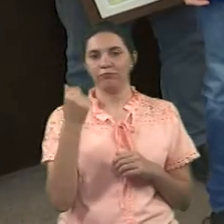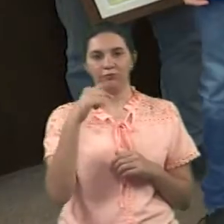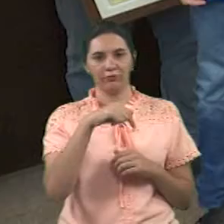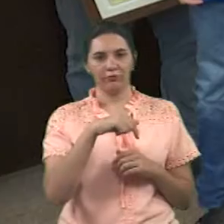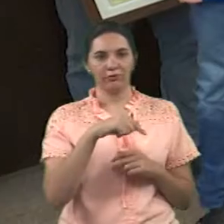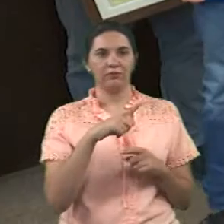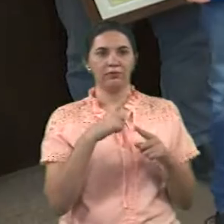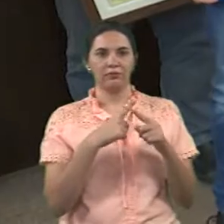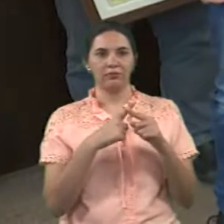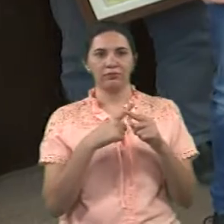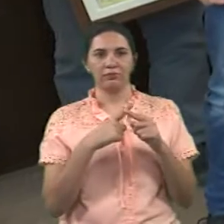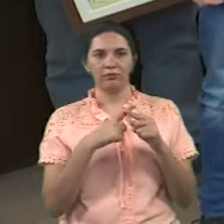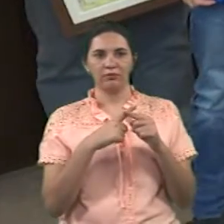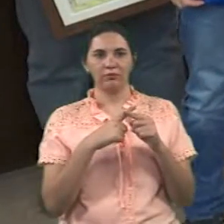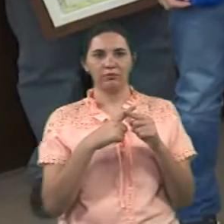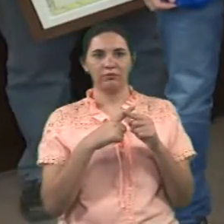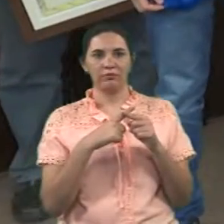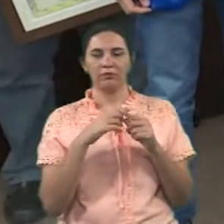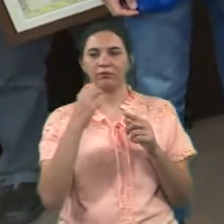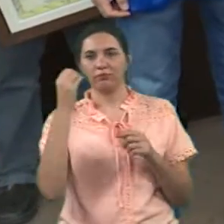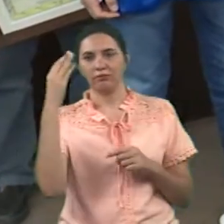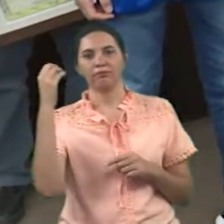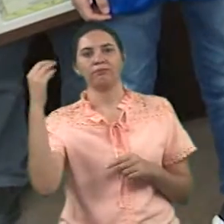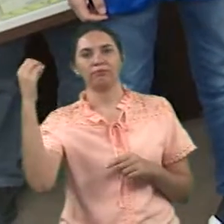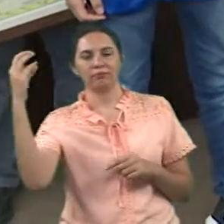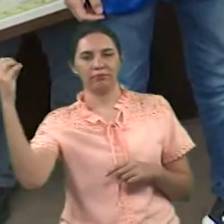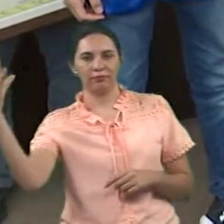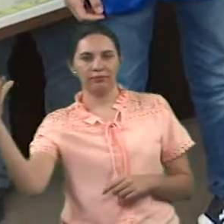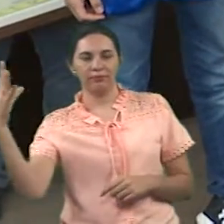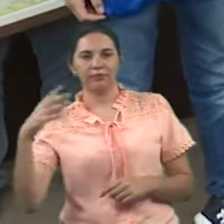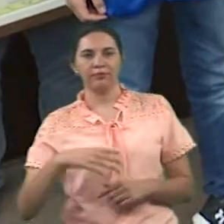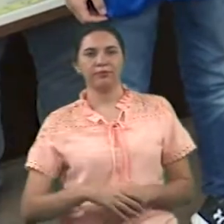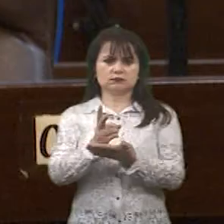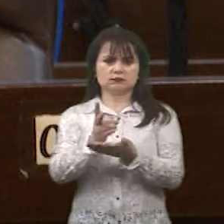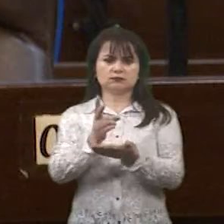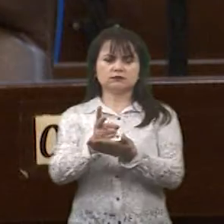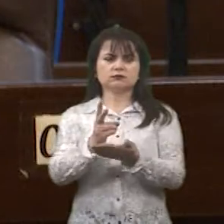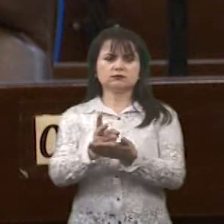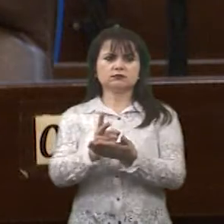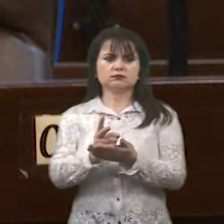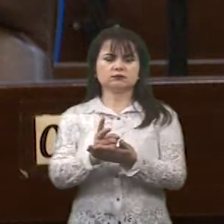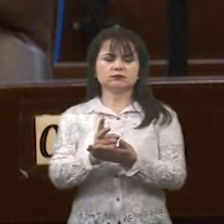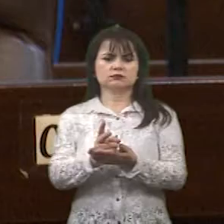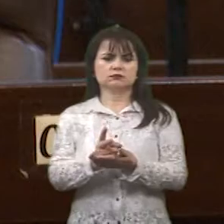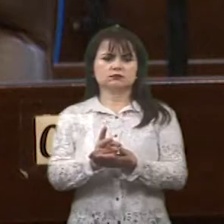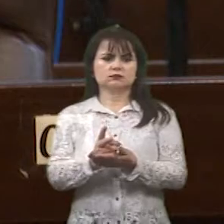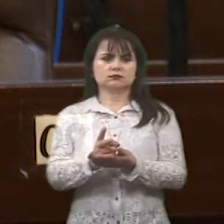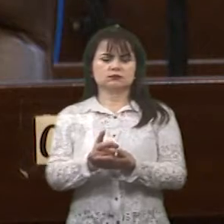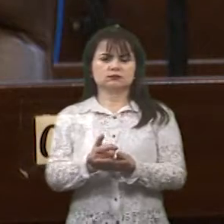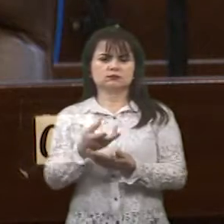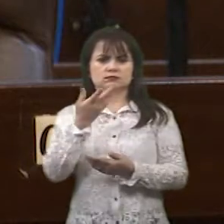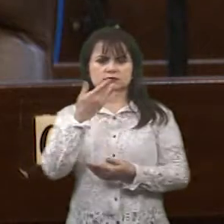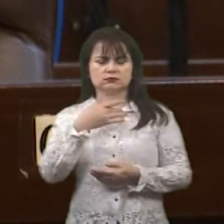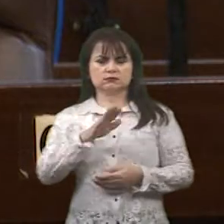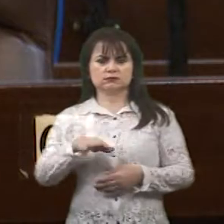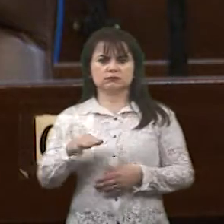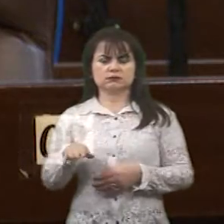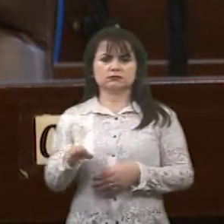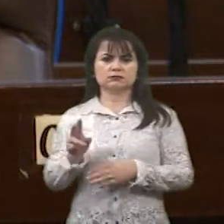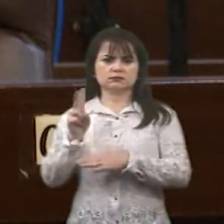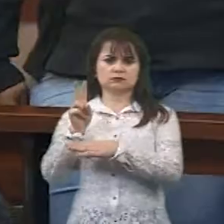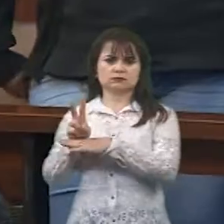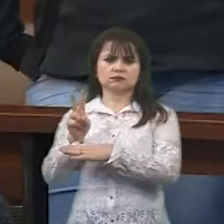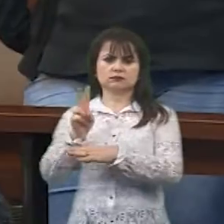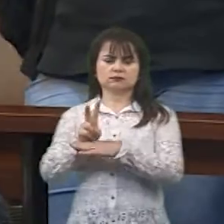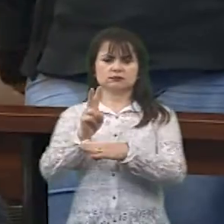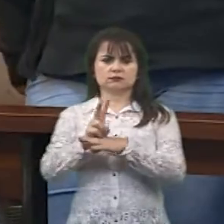foram homenageados alguns dos atletas convocados pela Seleção Brasileira de softbol a importância que o Mickey